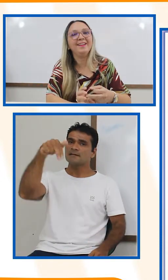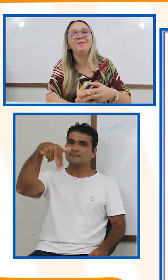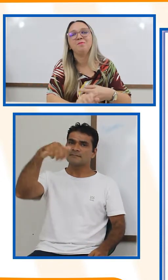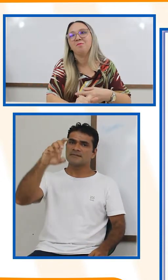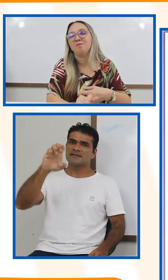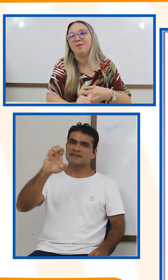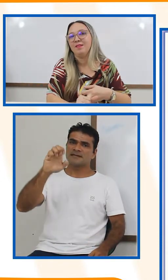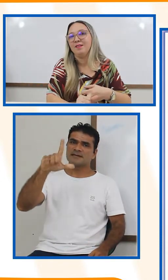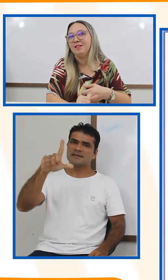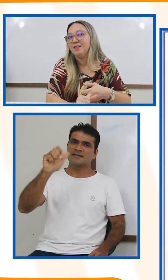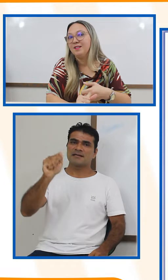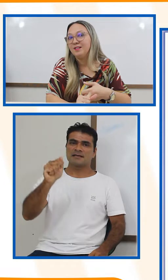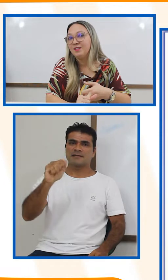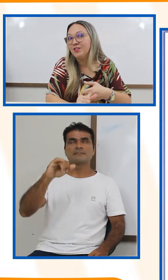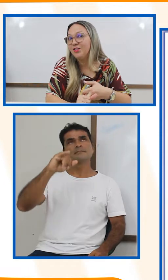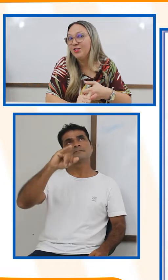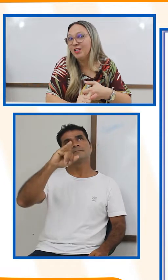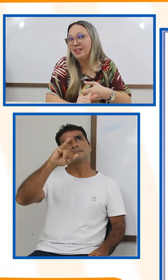Jaca.